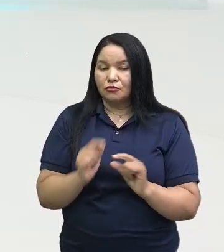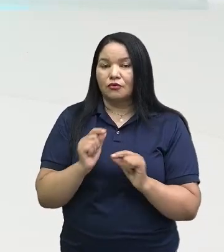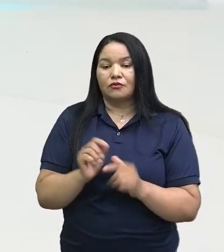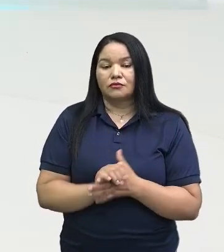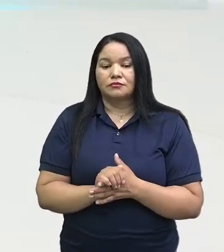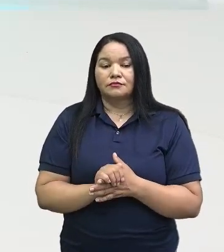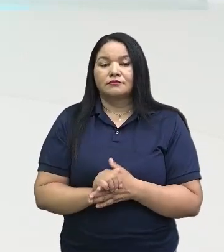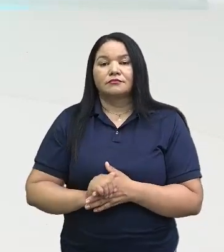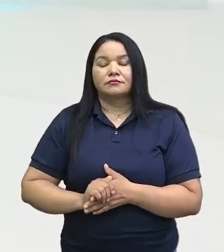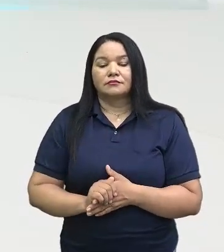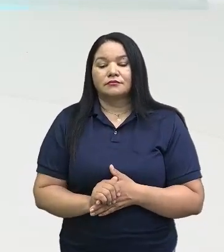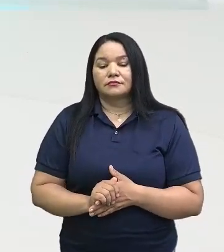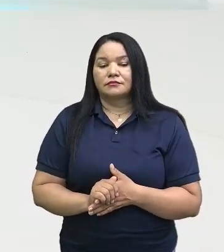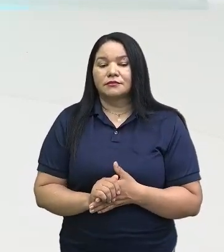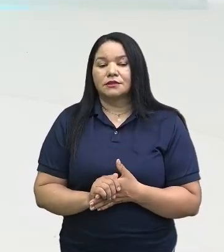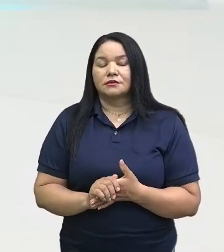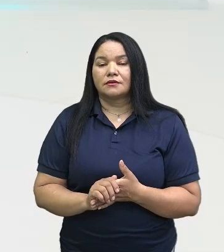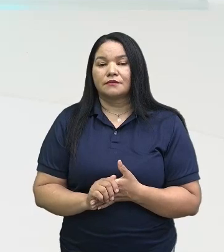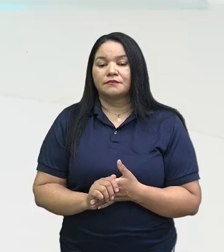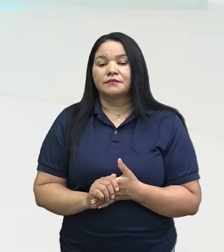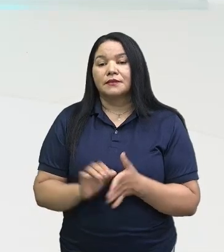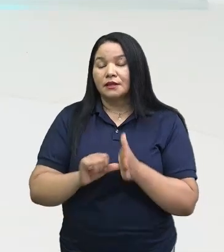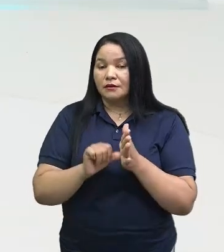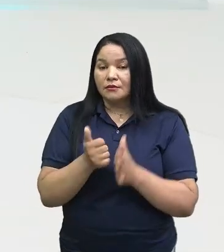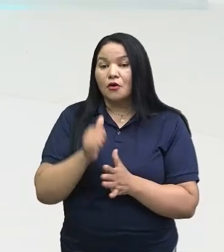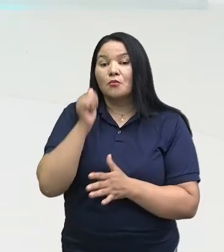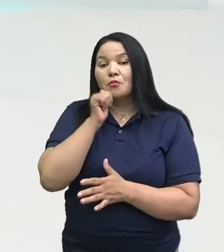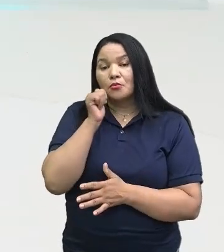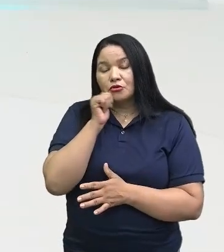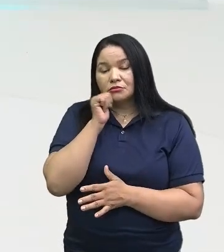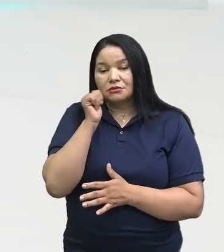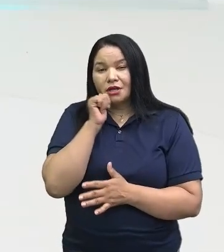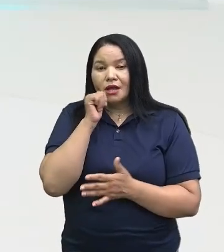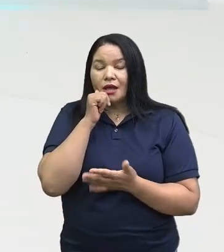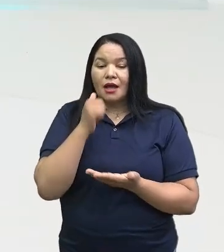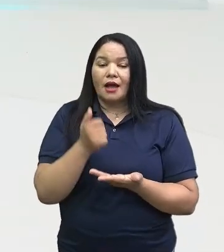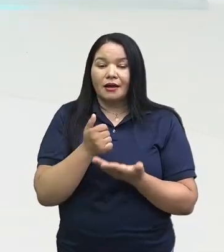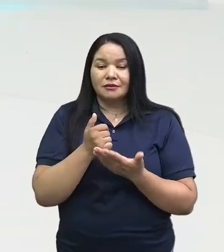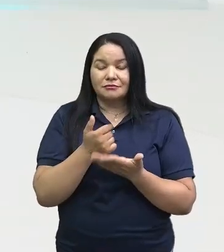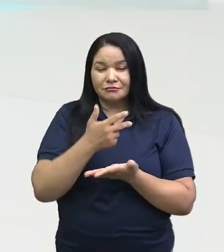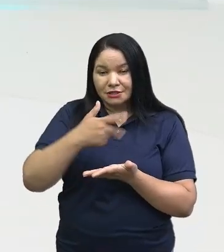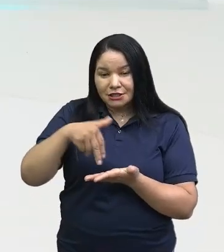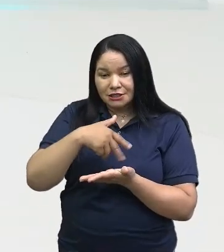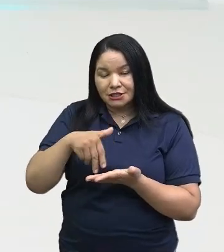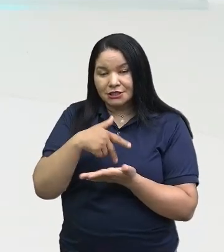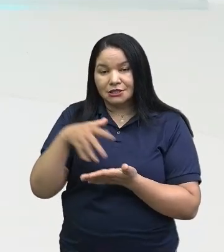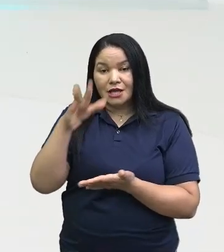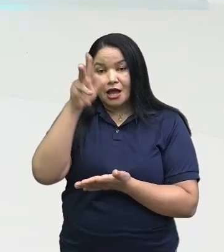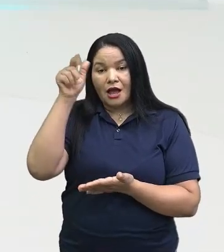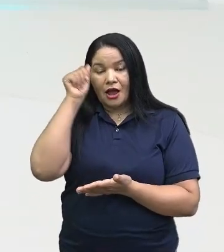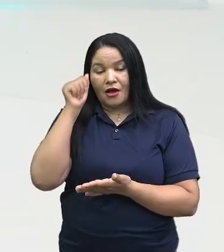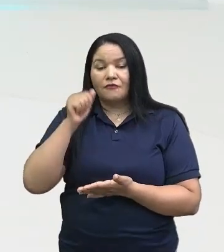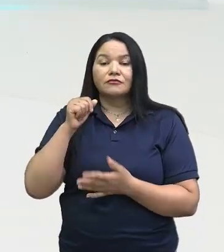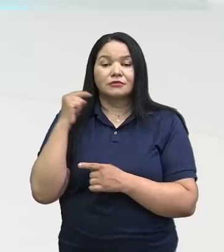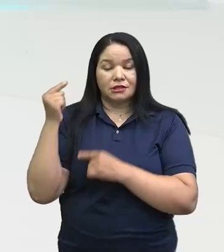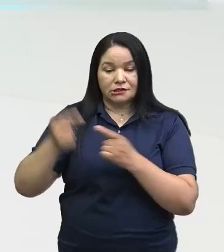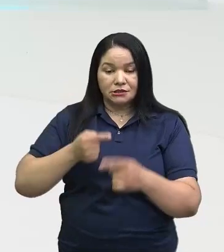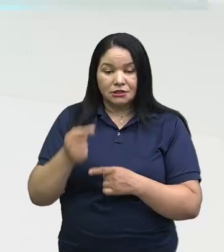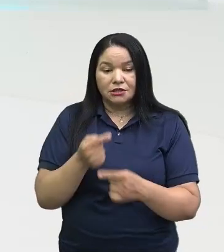Misty Copeland, que foi considerada a primeira dançarina ali afrodescendente. Então,